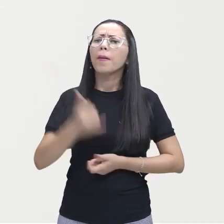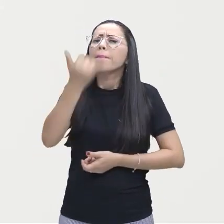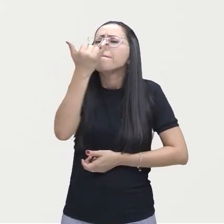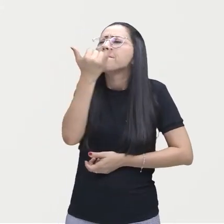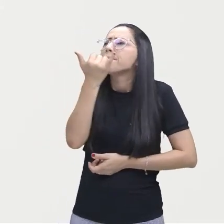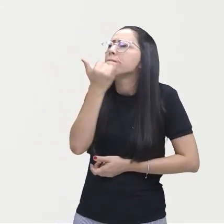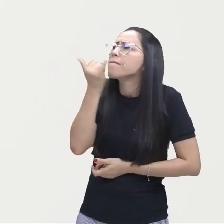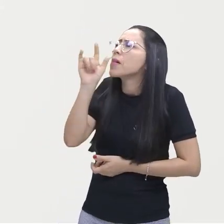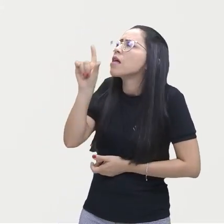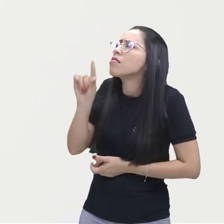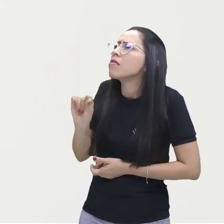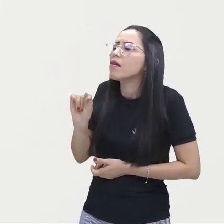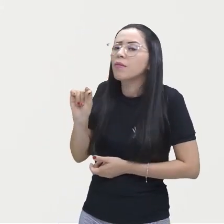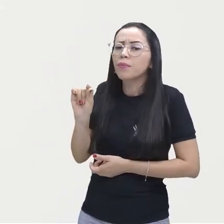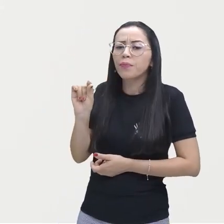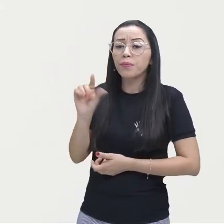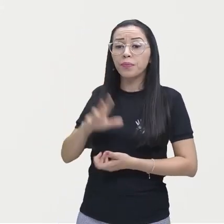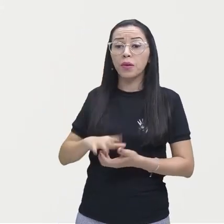perdoa-me,